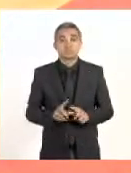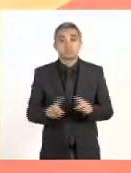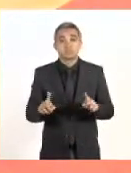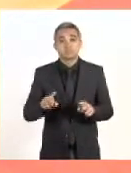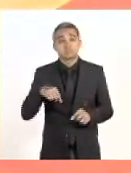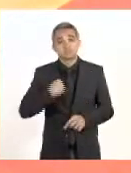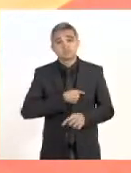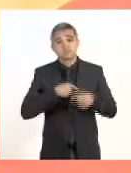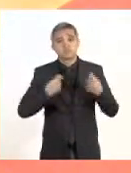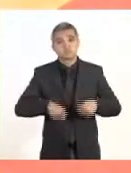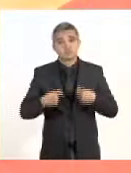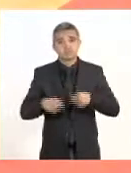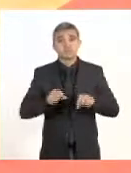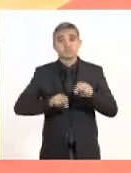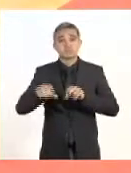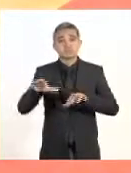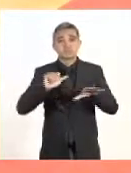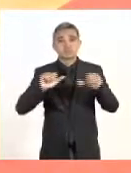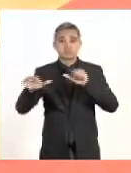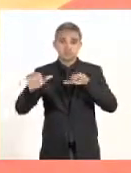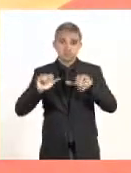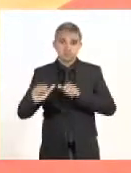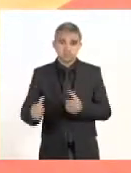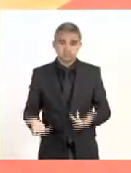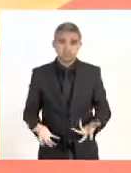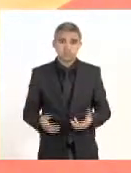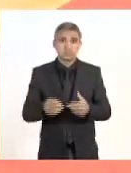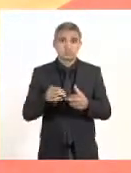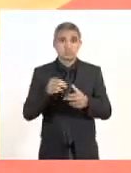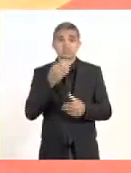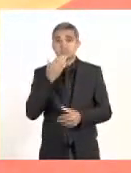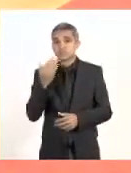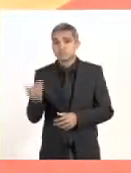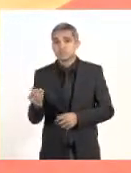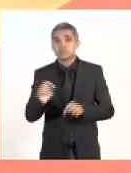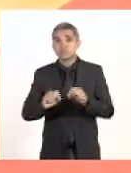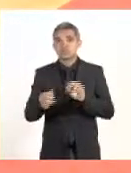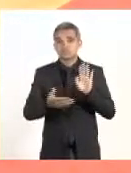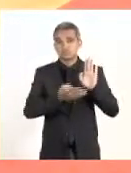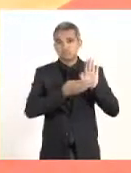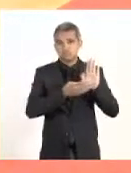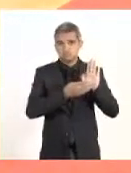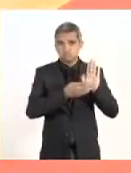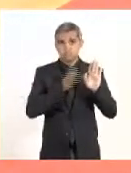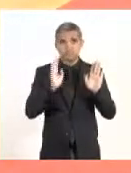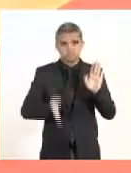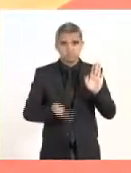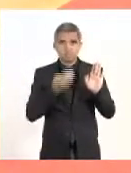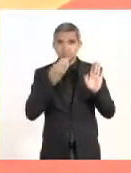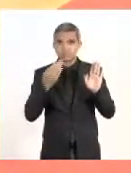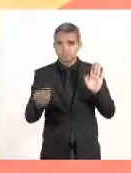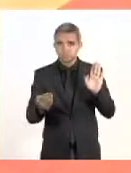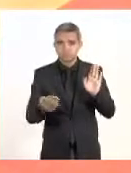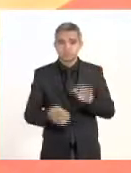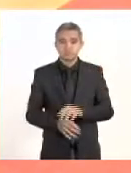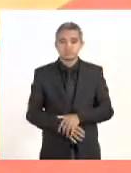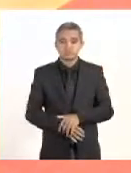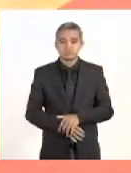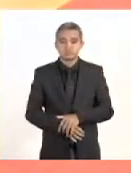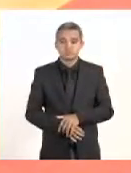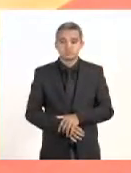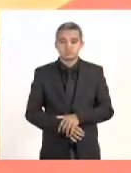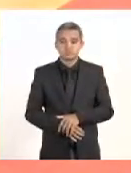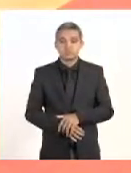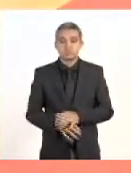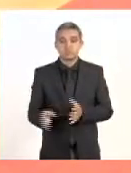é preciso convocar, e aqui fiz uma solicitação através de uma indicação de nossa autoria, também que vai estar protocolada